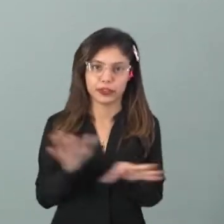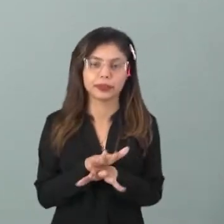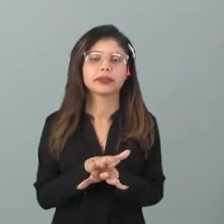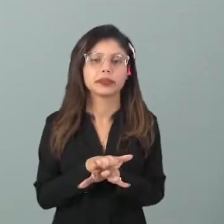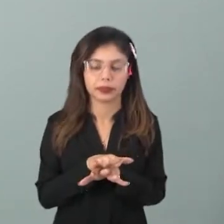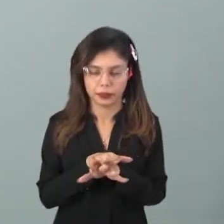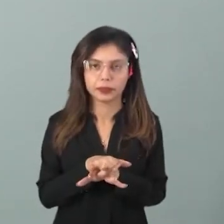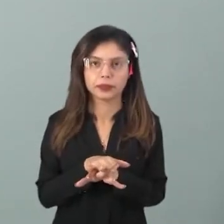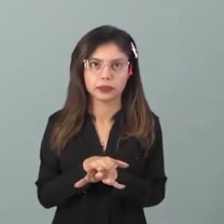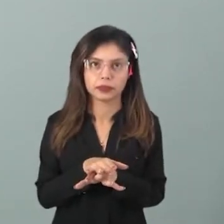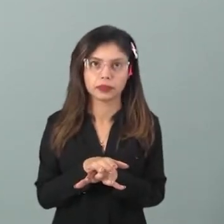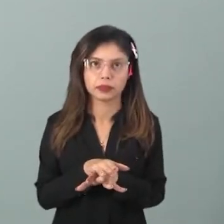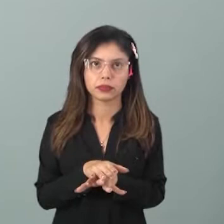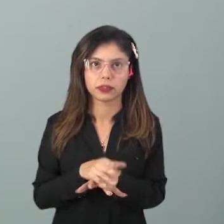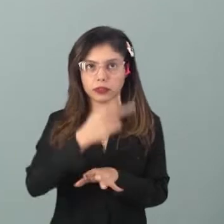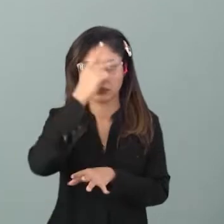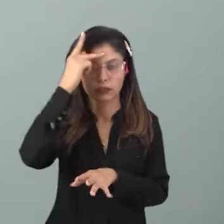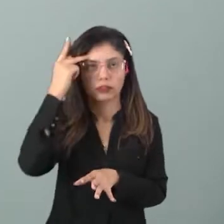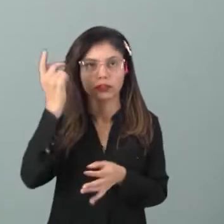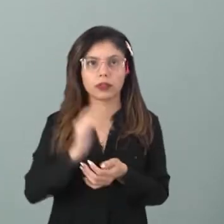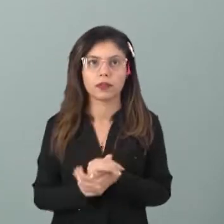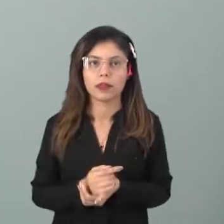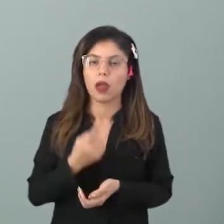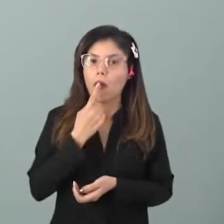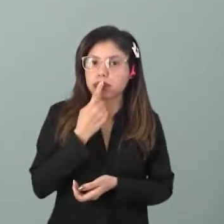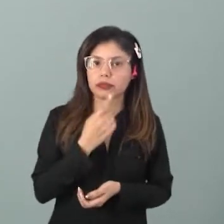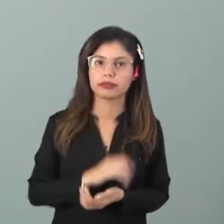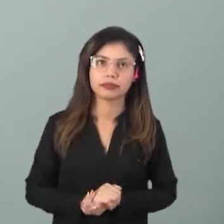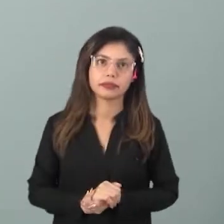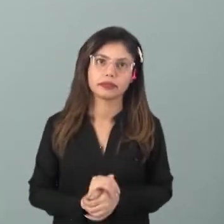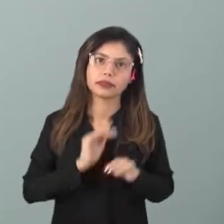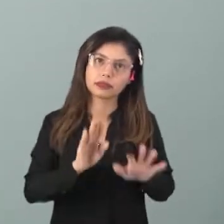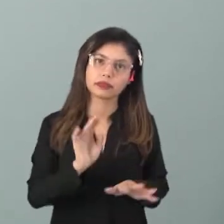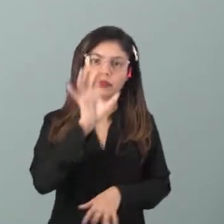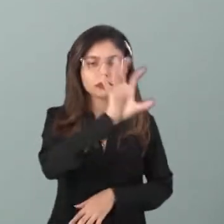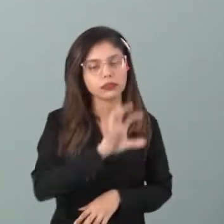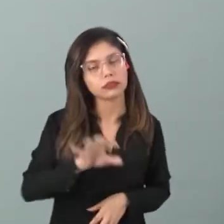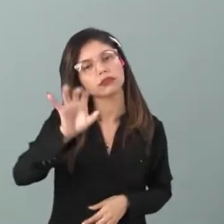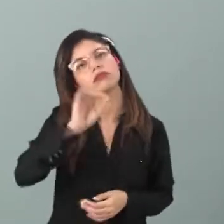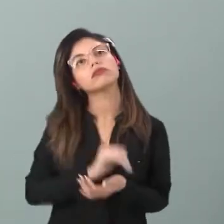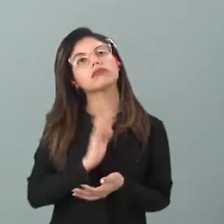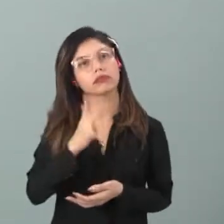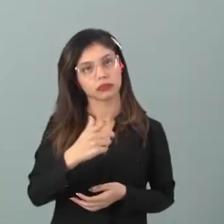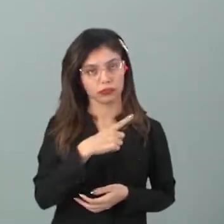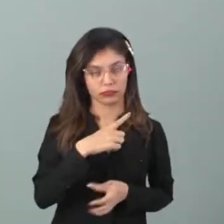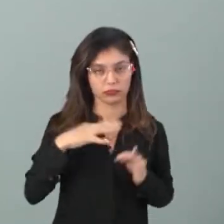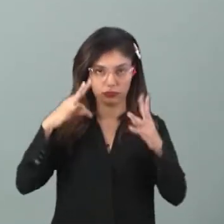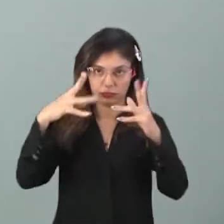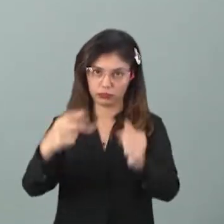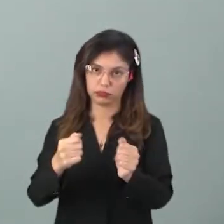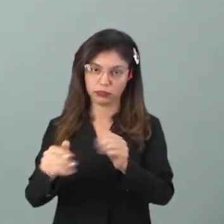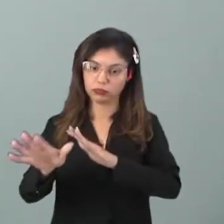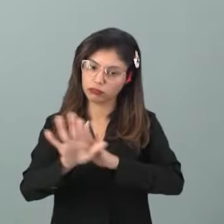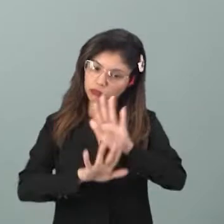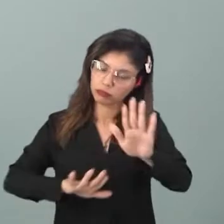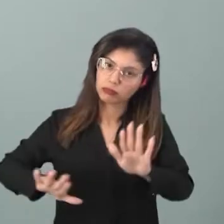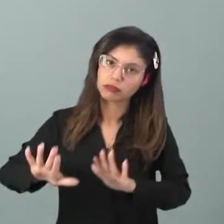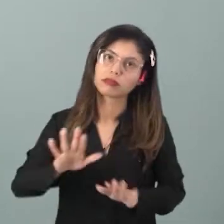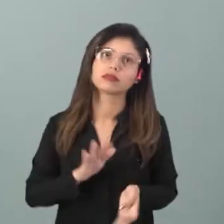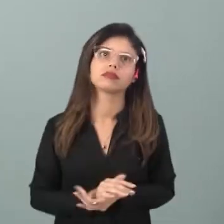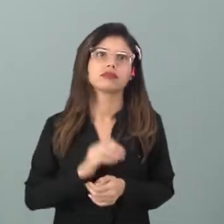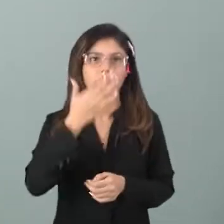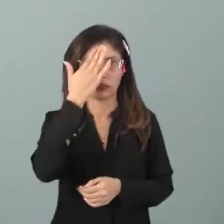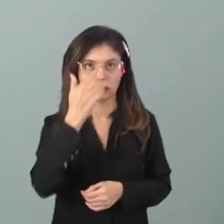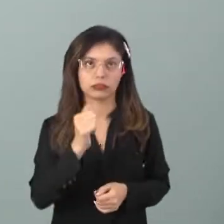aí fazendo com que as pessoas que estão mais localizadas próximas dessa região já tenham até todo um preparo para saber lidar com